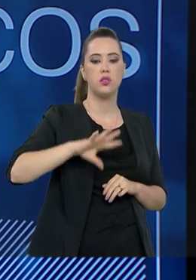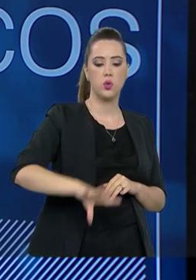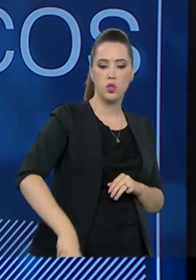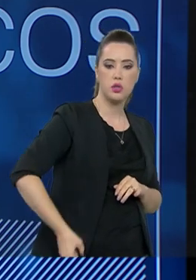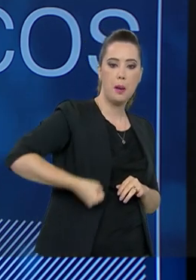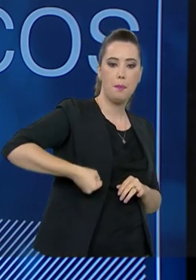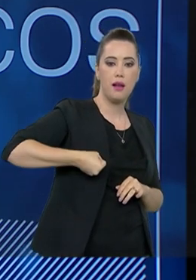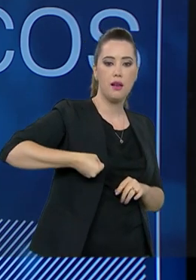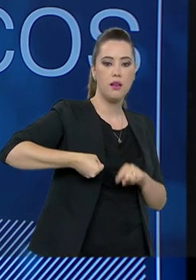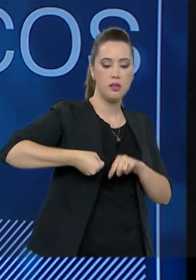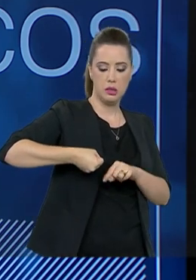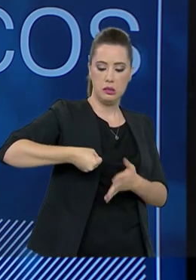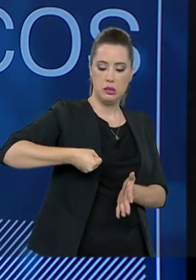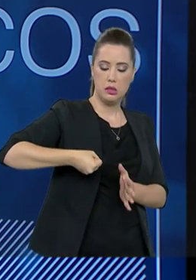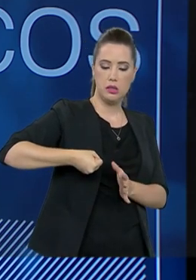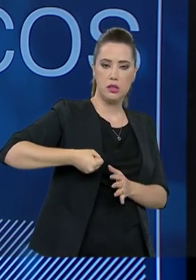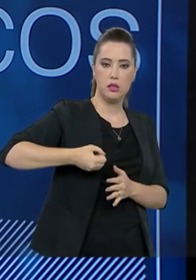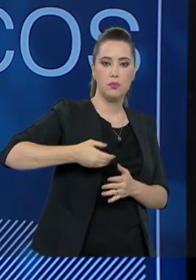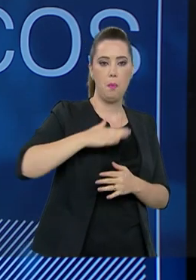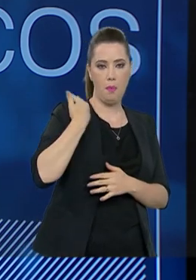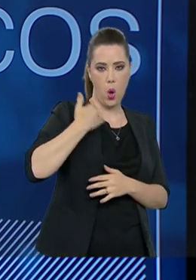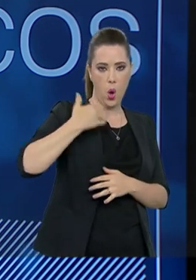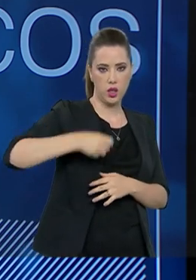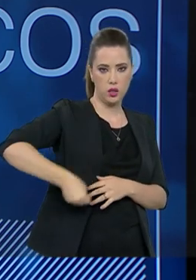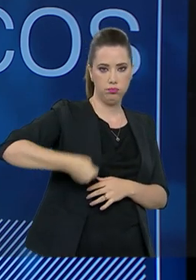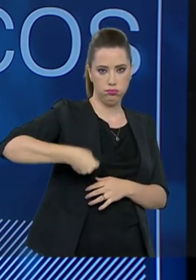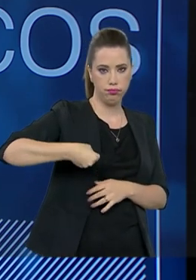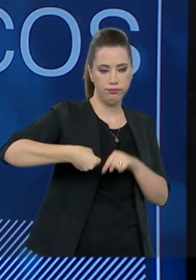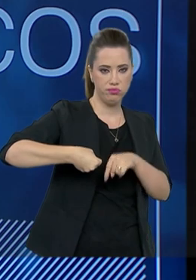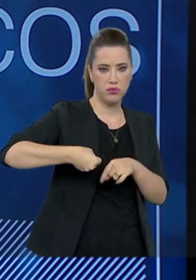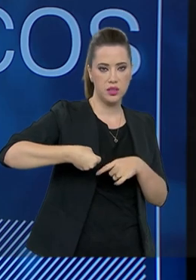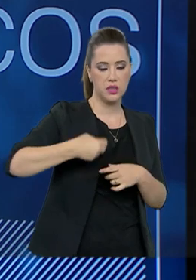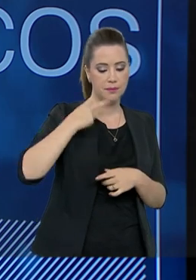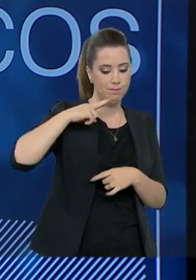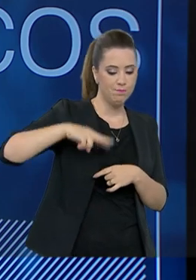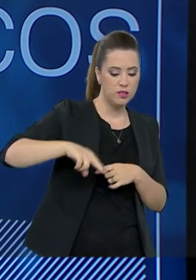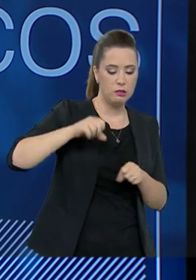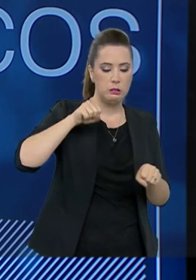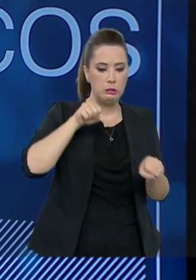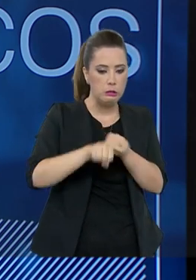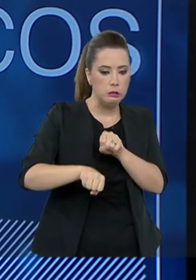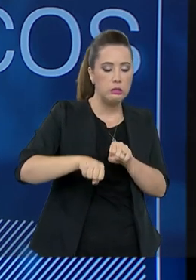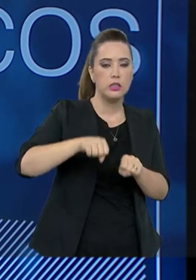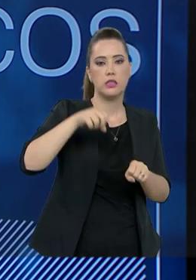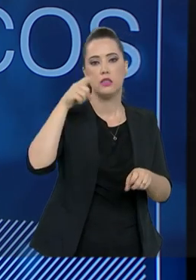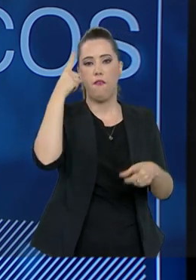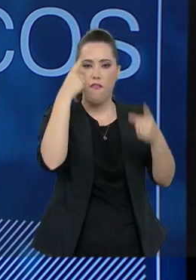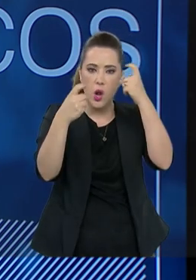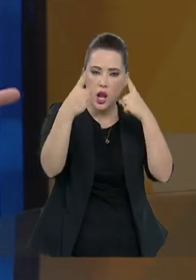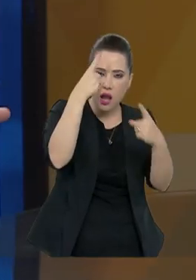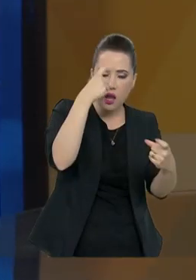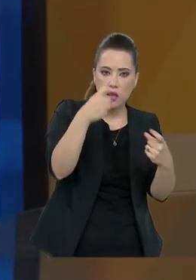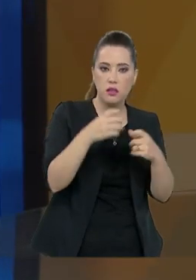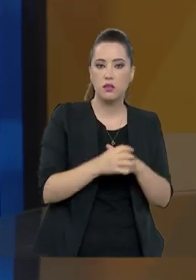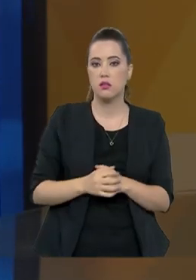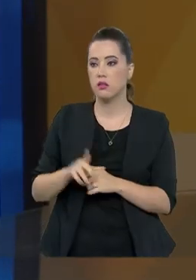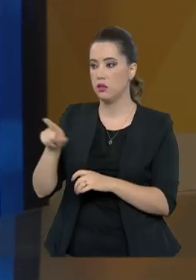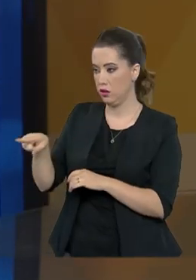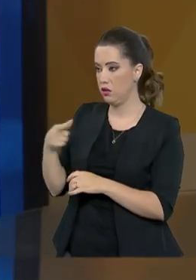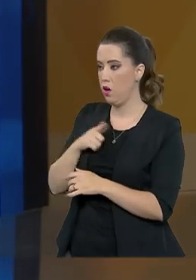de Curitiba, foi encontrada morta dentro de uma mala, com marca de muita violência. E... na época, os vestígios